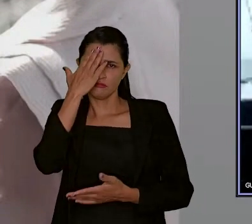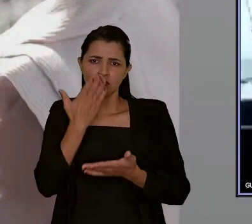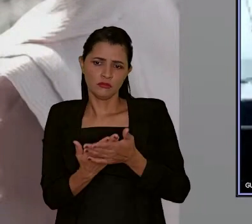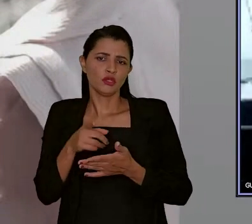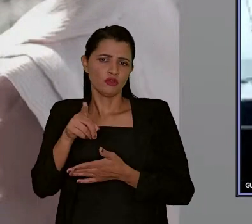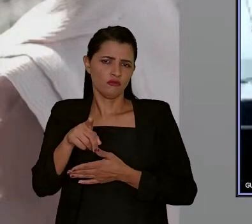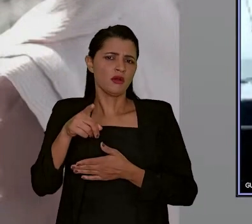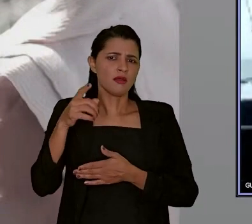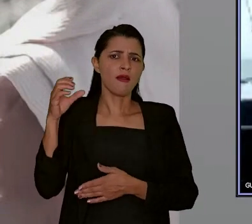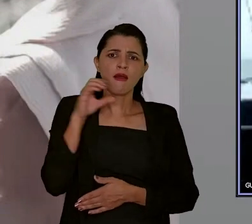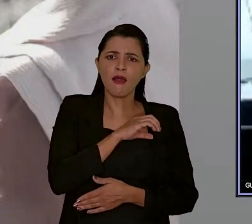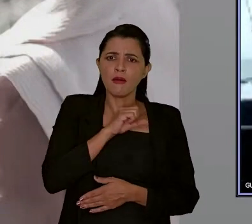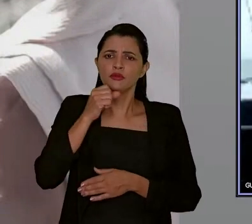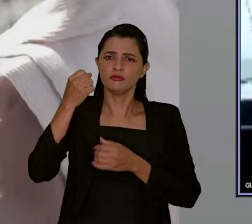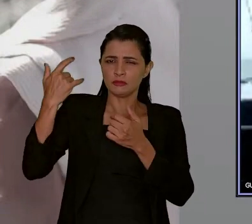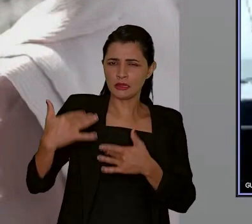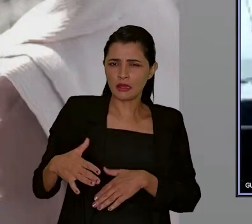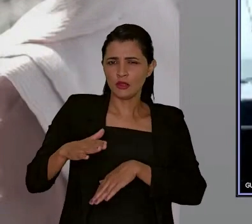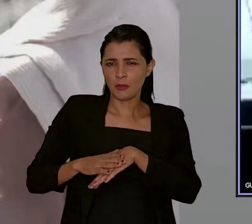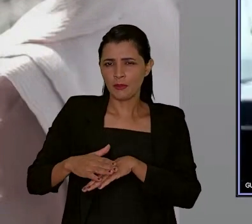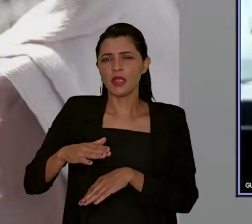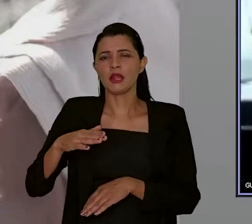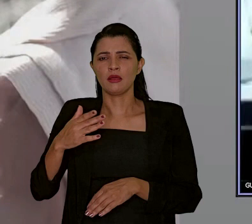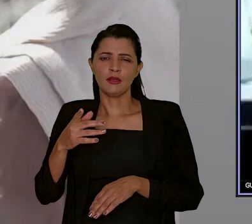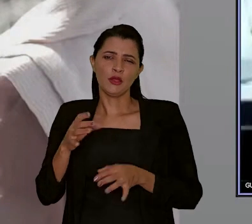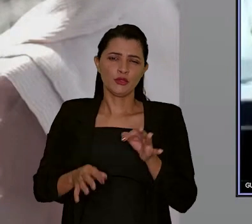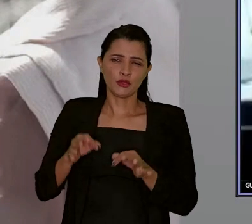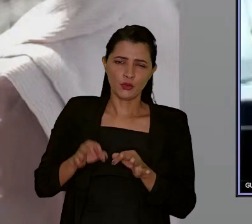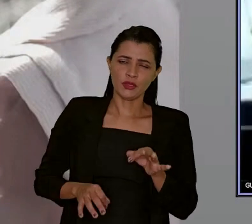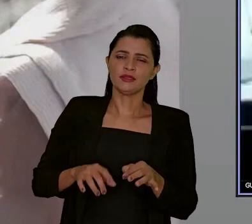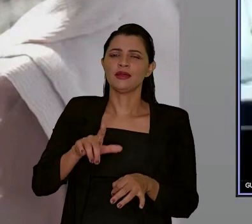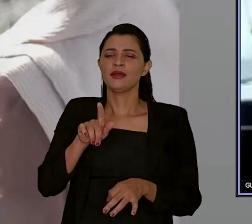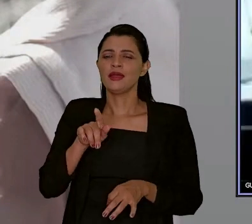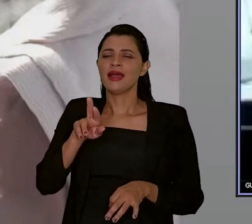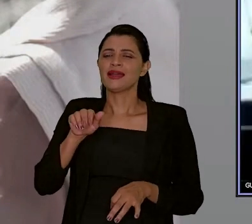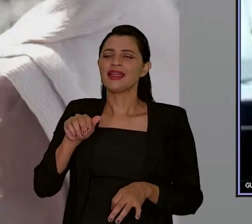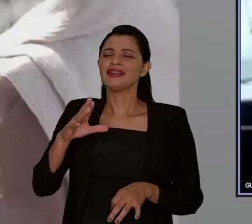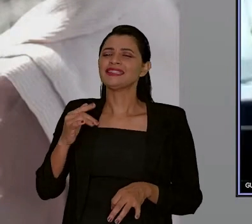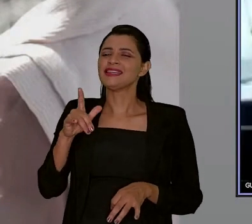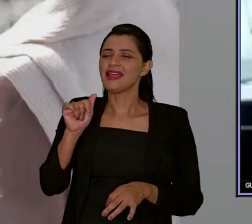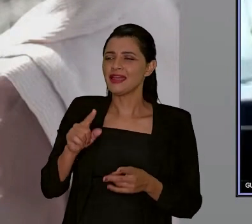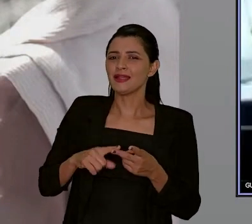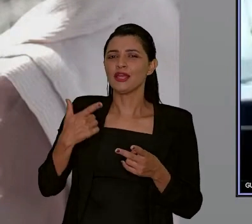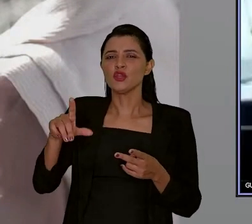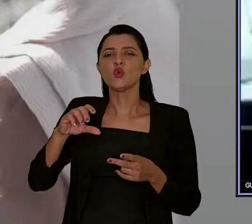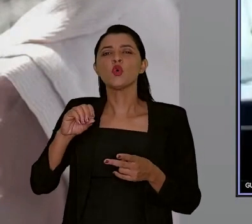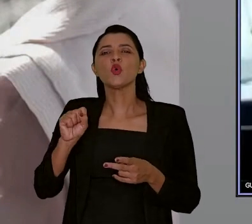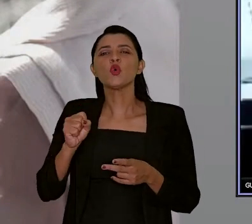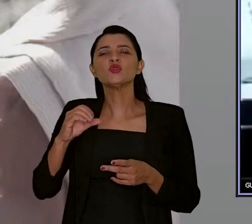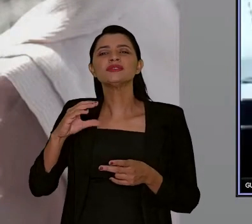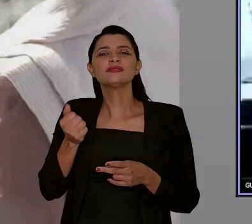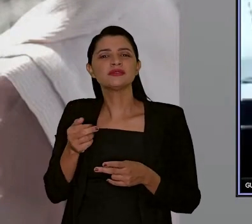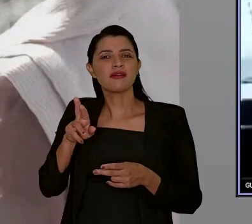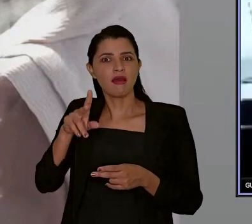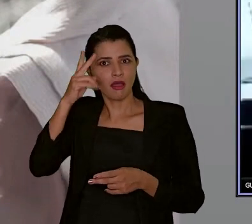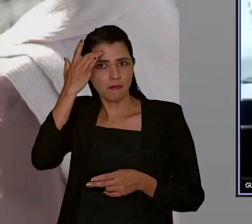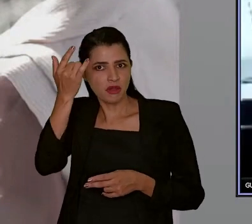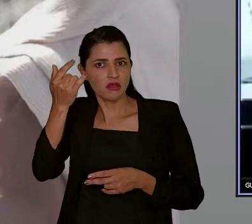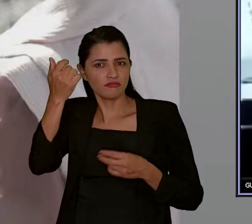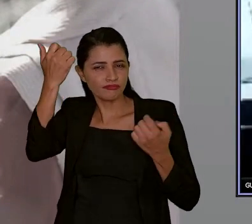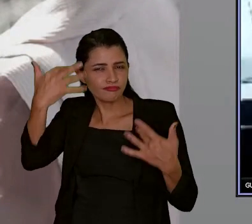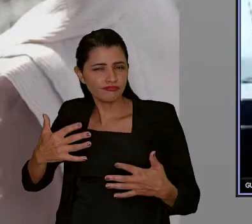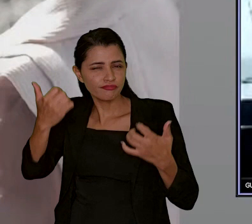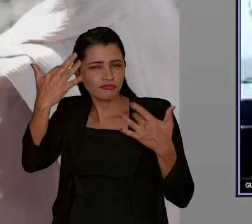pela doutora Graciela, como também pelo doutor Oscar amanhã, é algo que, na minha visão, pelo menos